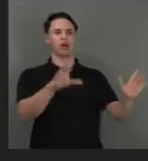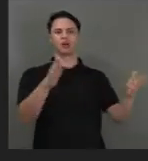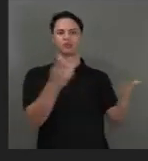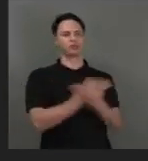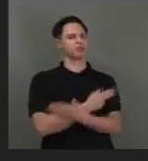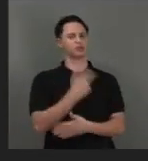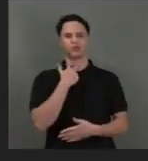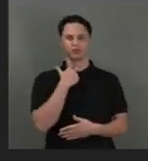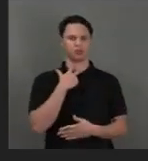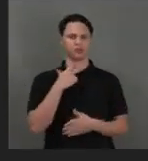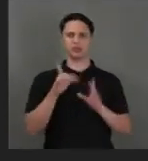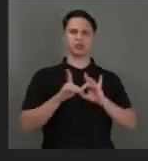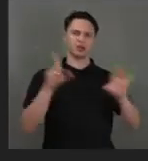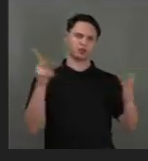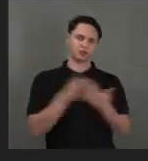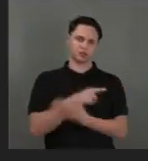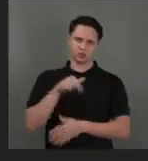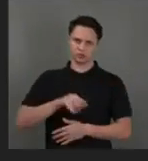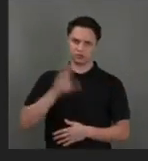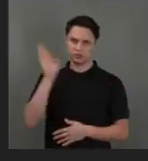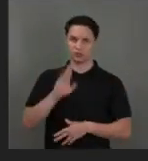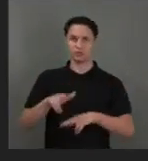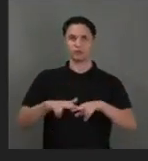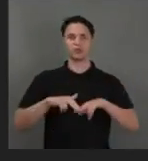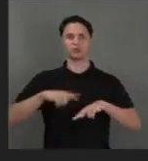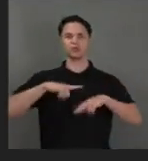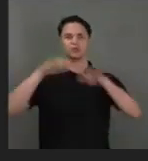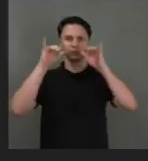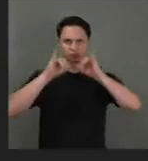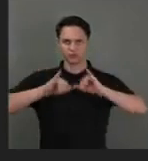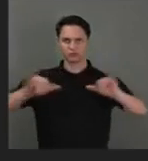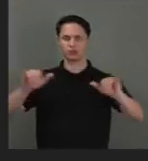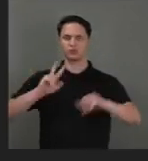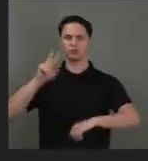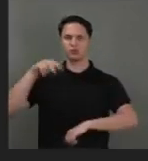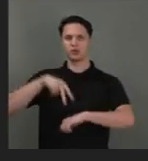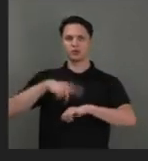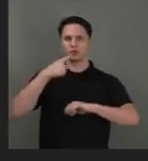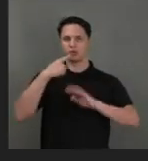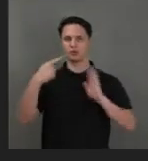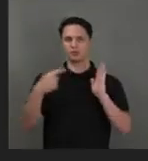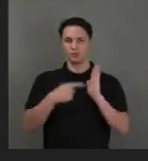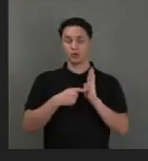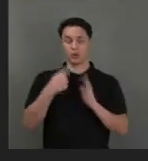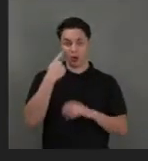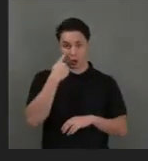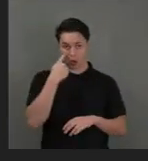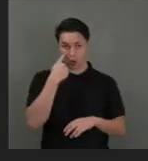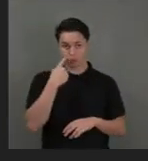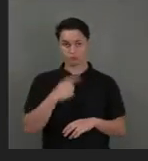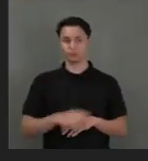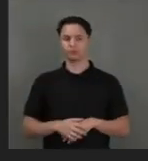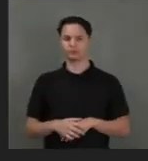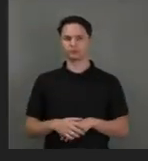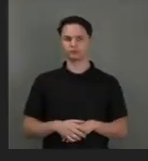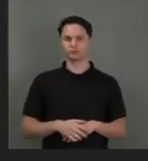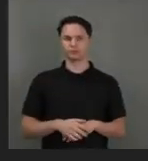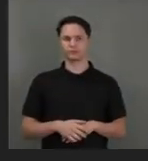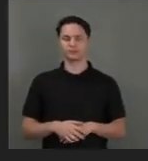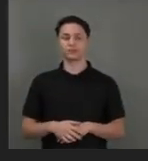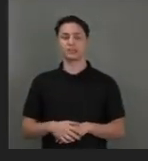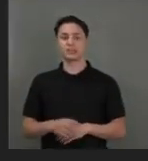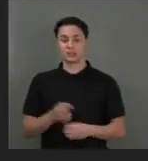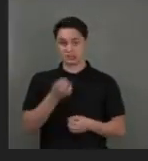acontecer aqui no Brasil. Por isso, esse pronunciamento, por isso, essa denúncia. E olha só, em seu depoimento na Comissão